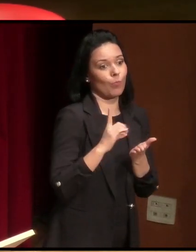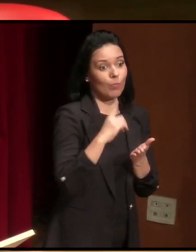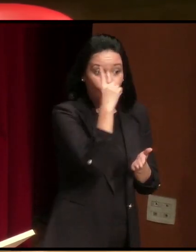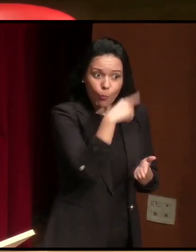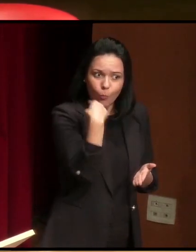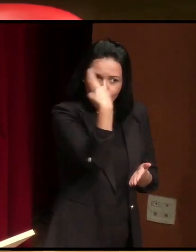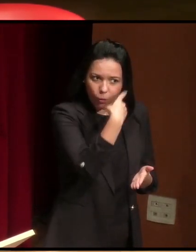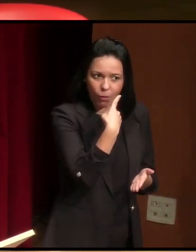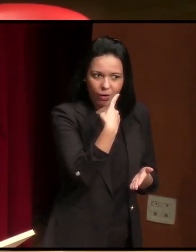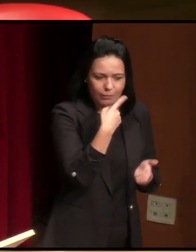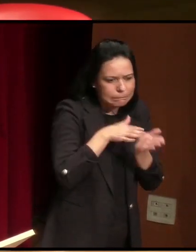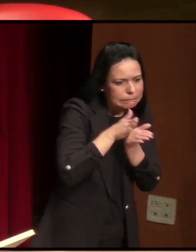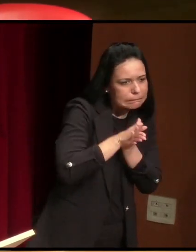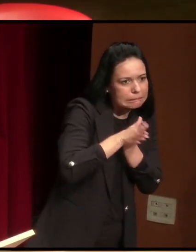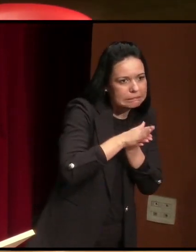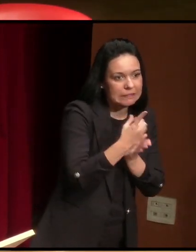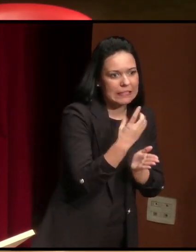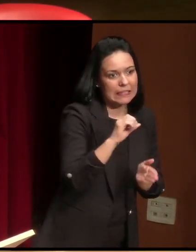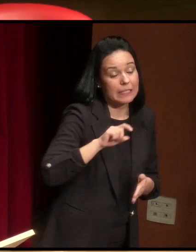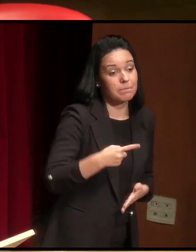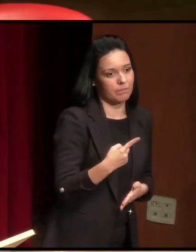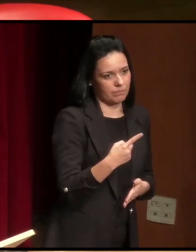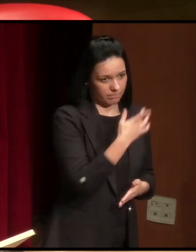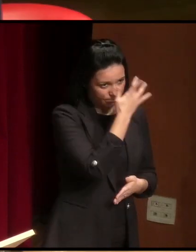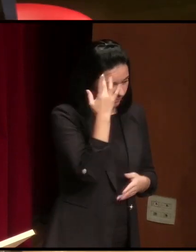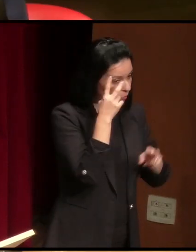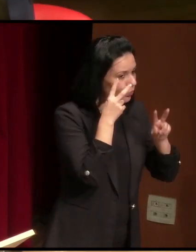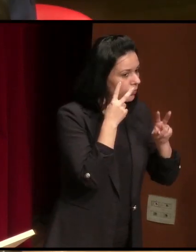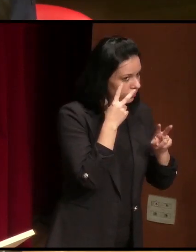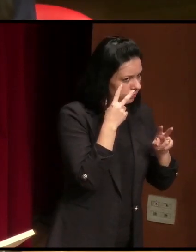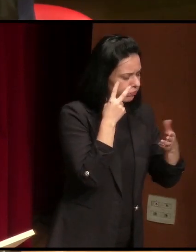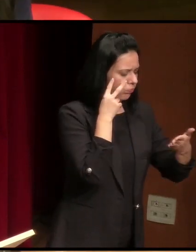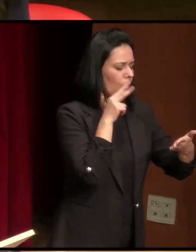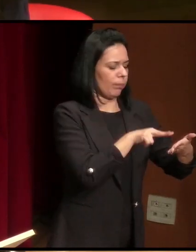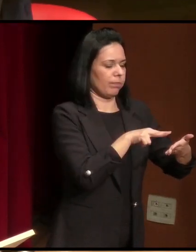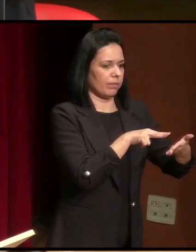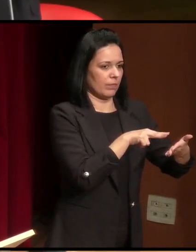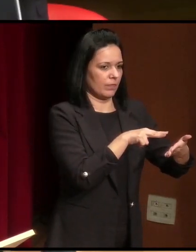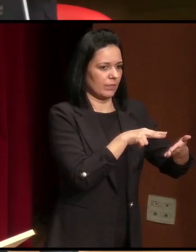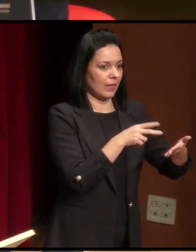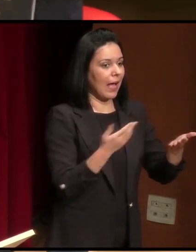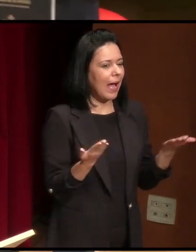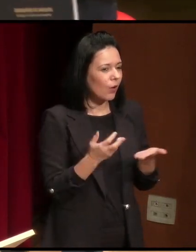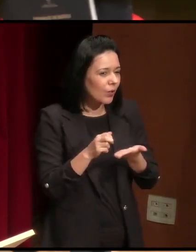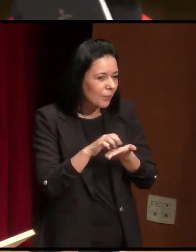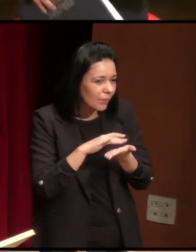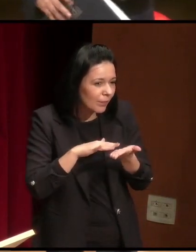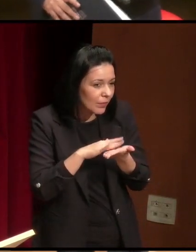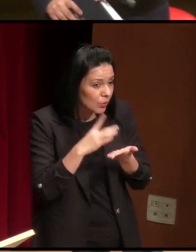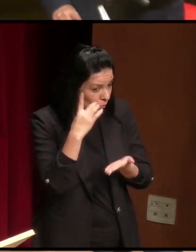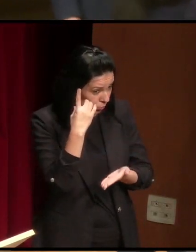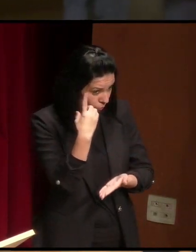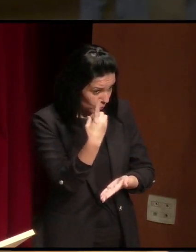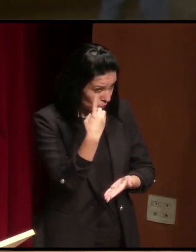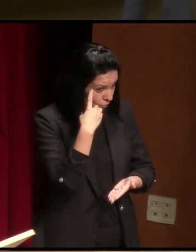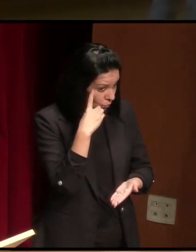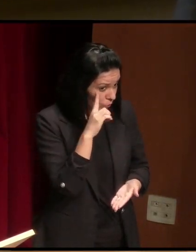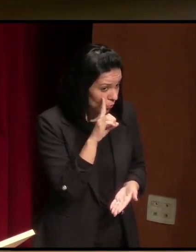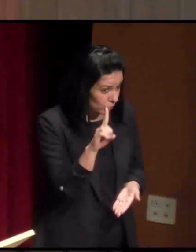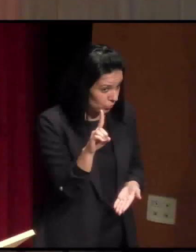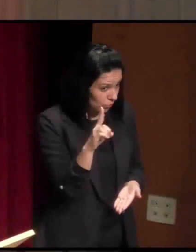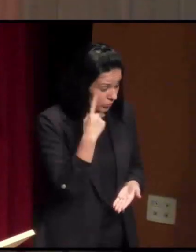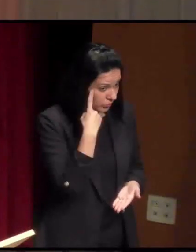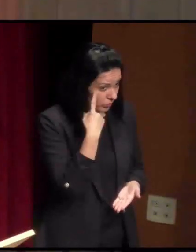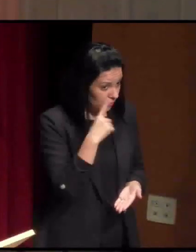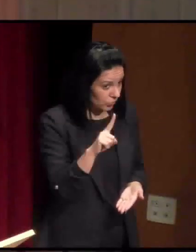hora, gente. Para quem enxerga. A Bíblia em Braille por dia, para um país que tem mais